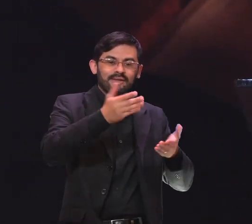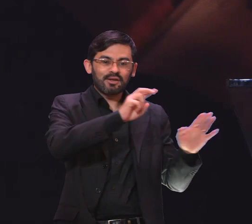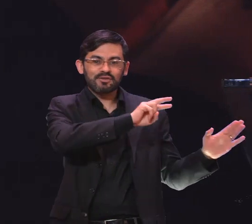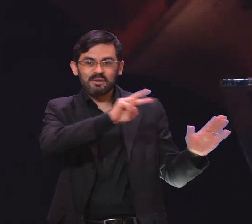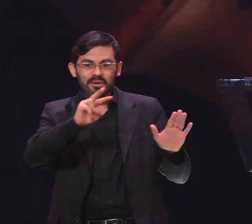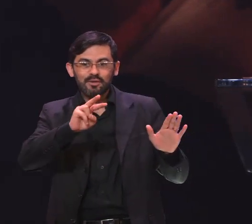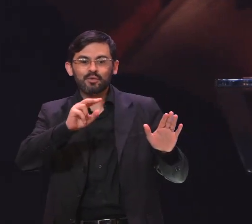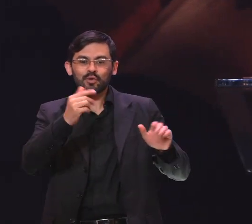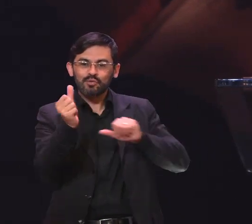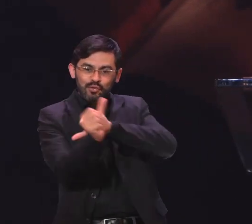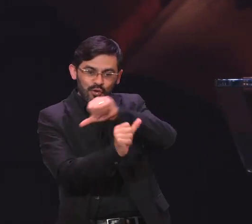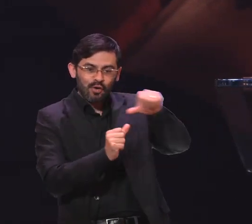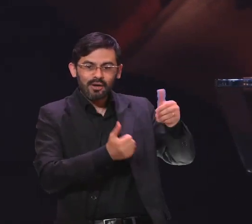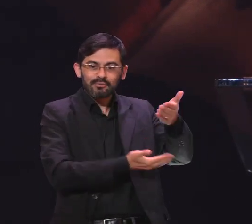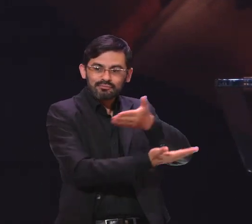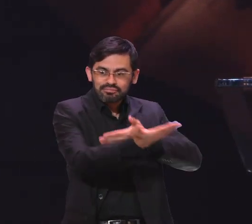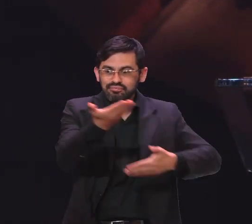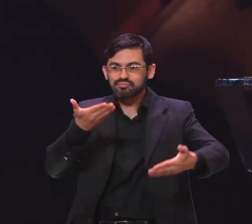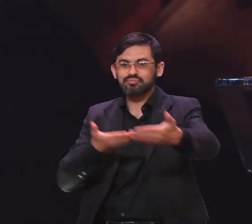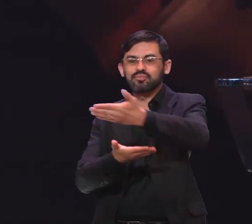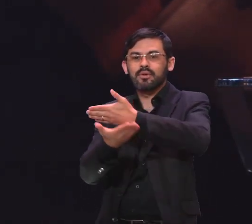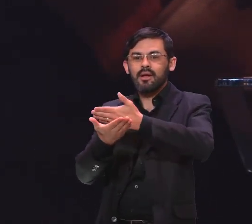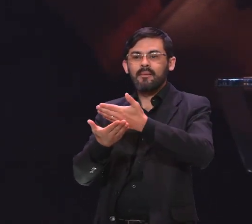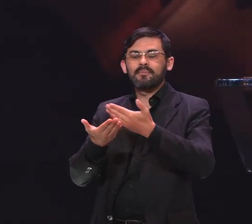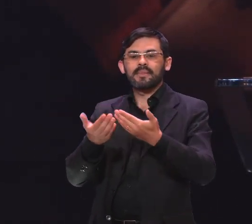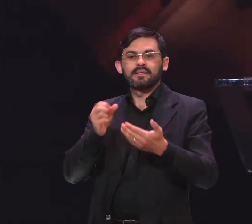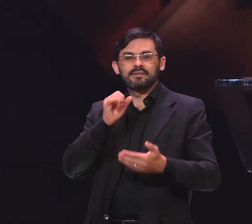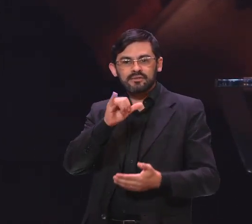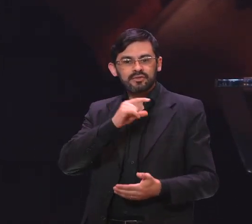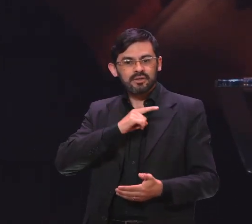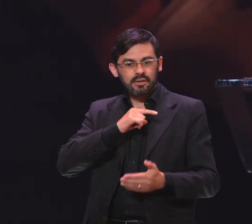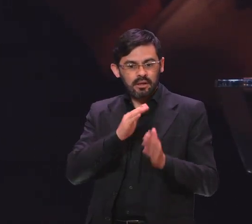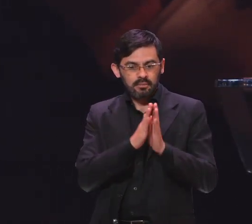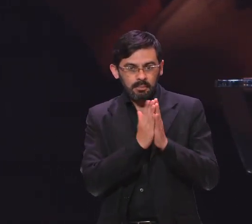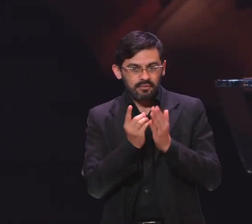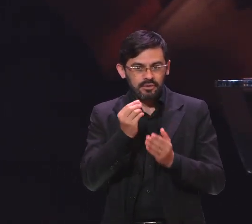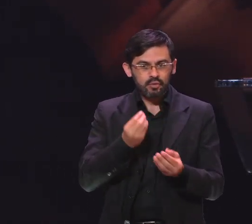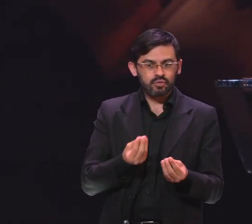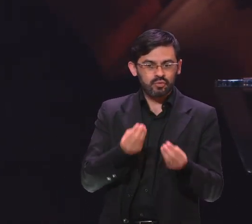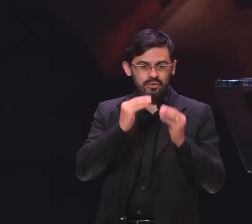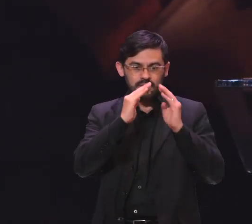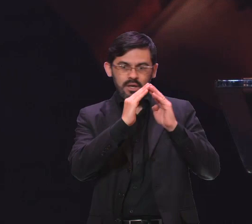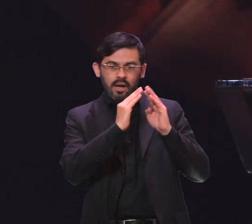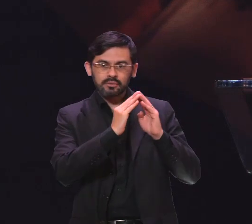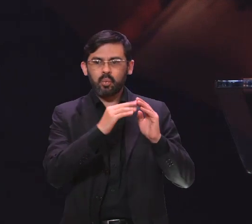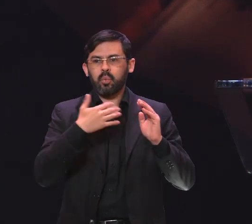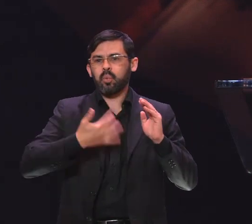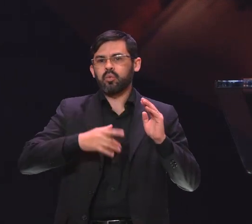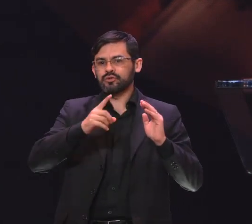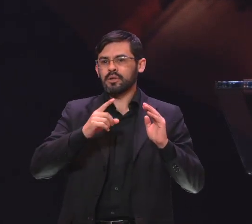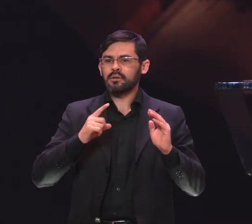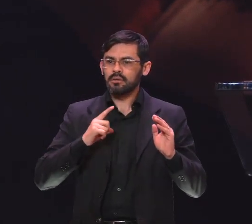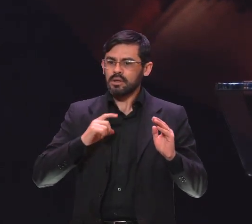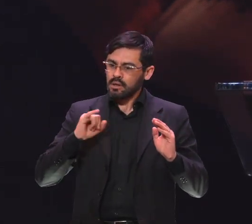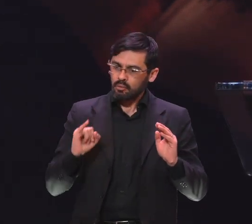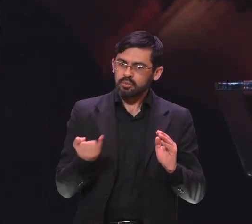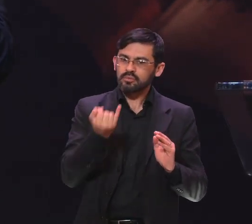na igreja eles trocam as páginas. Se você tem uma Bíblia nas mãos, você é um